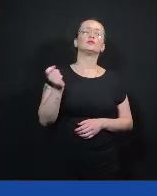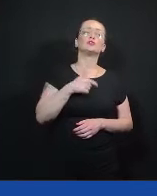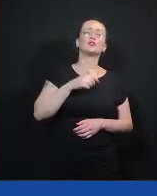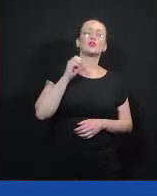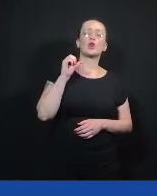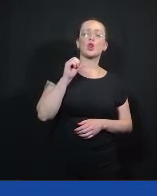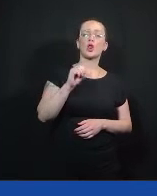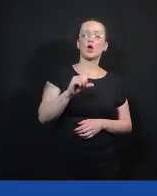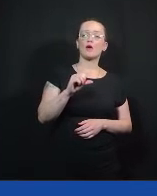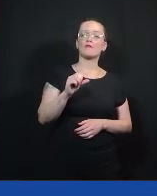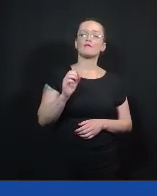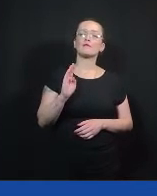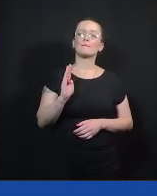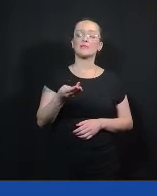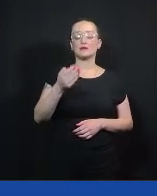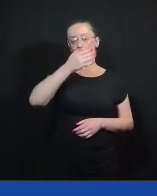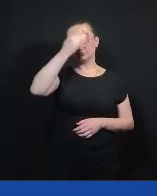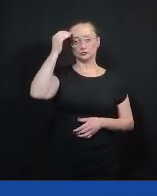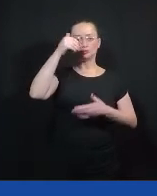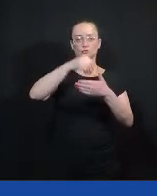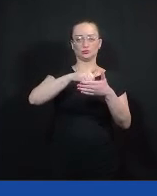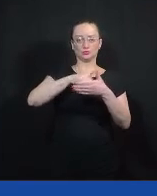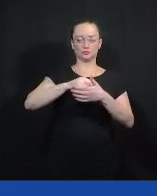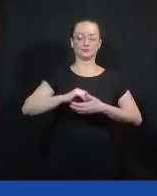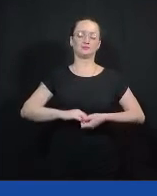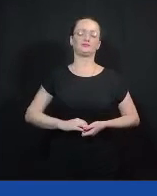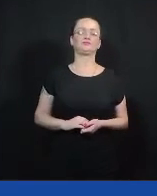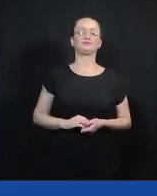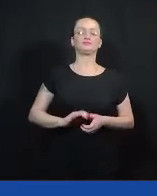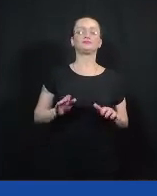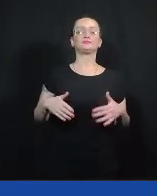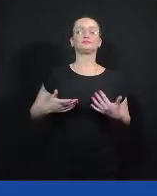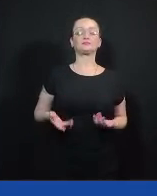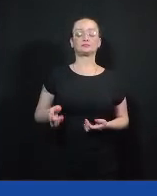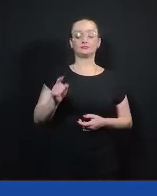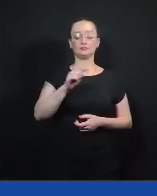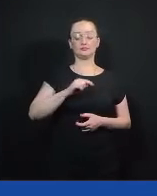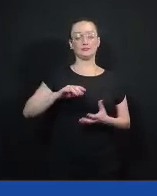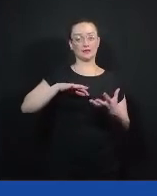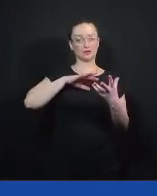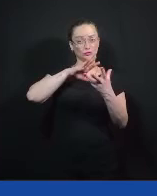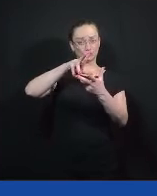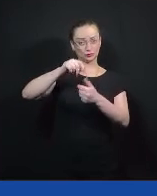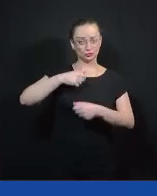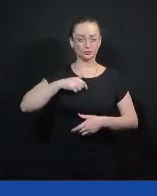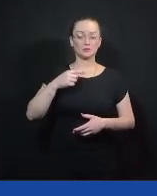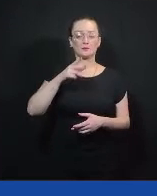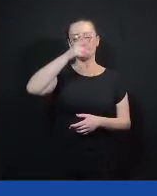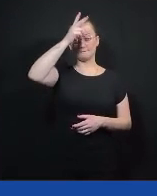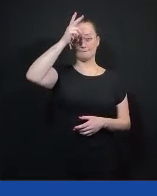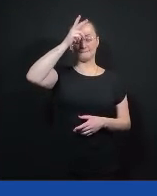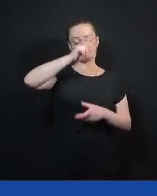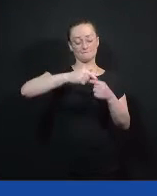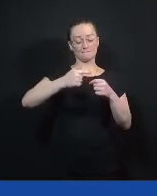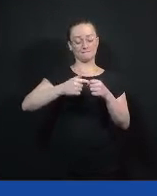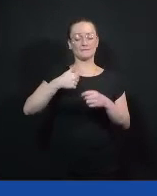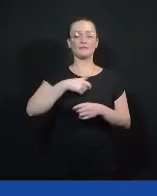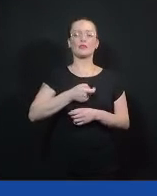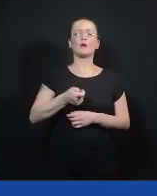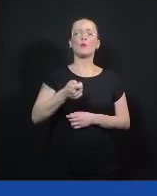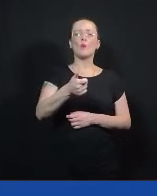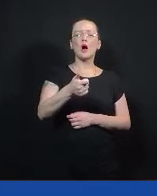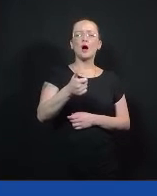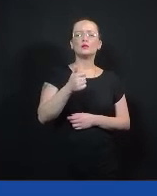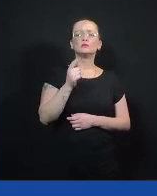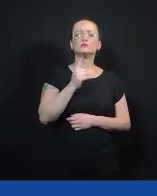milhões, cerca de 9 milhões de eleitores e por aí vai. E desse universo de municípios, a gente está falando de quase uma